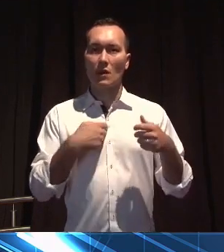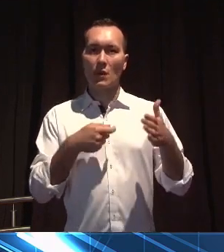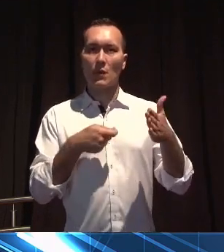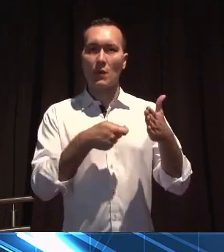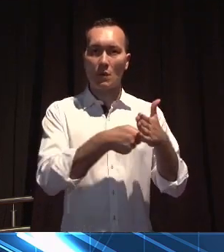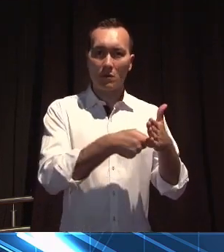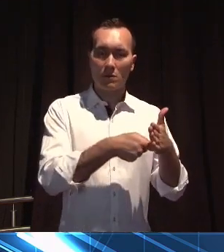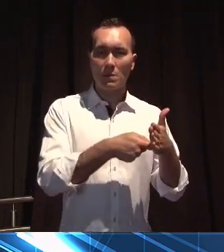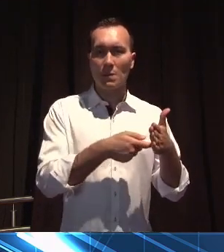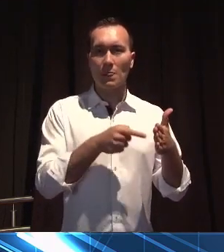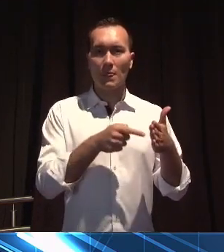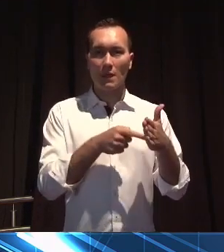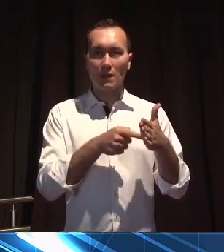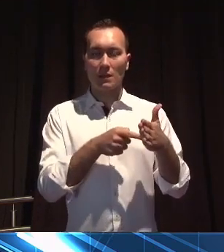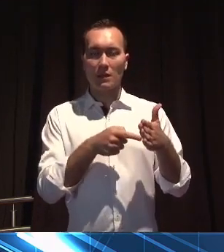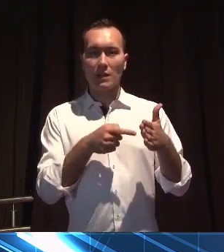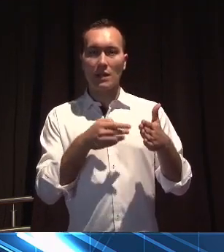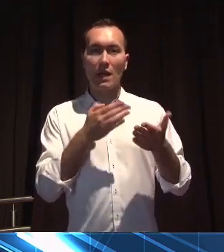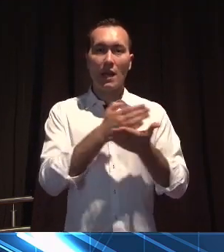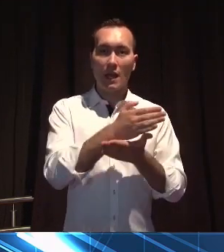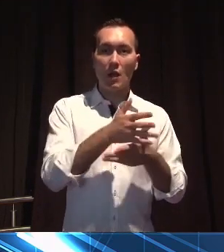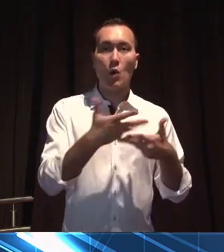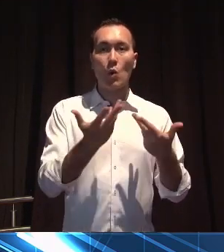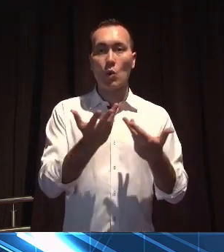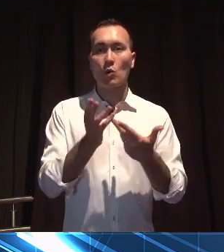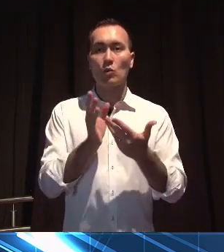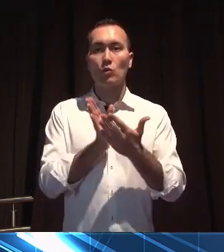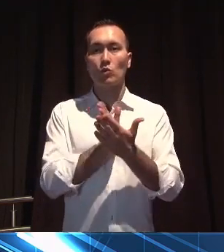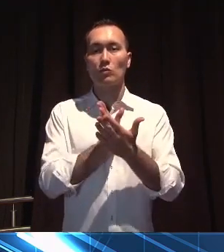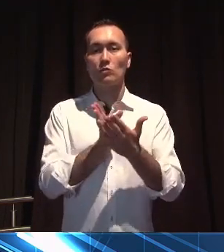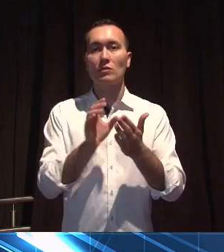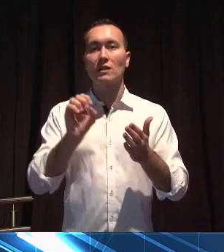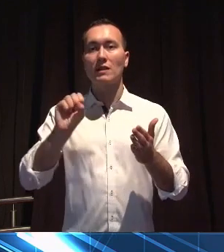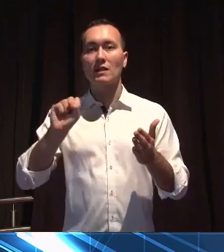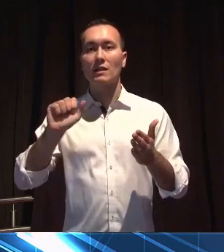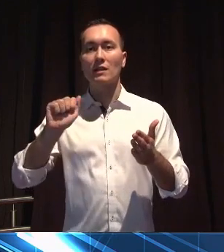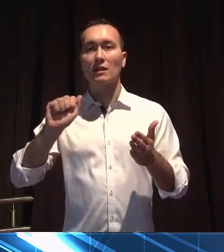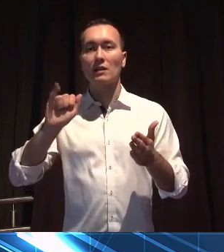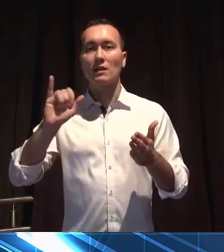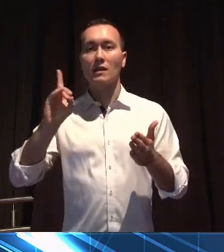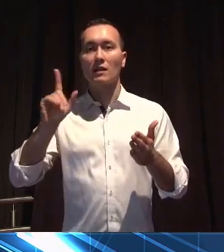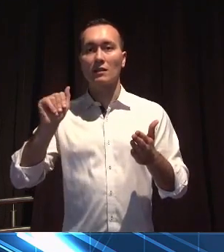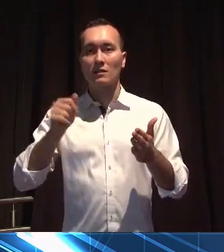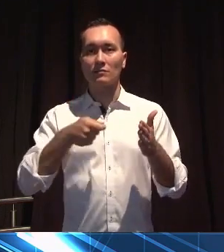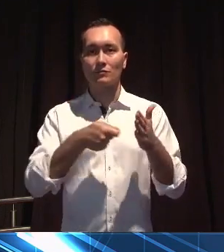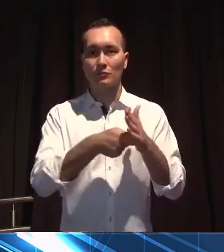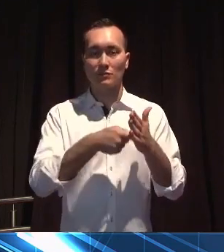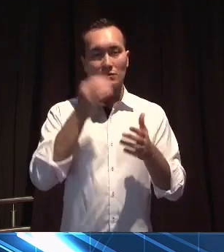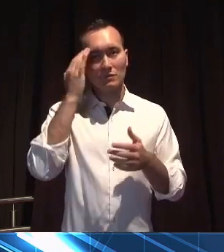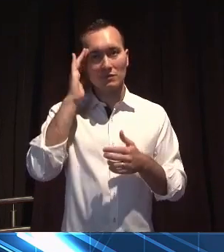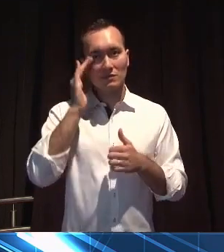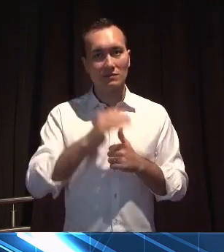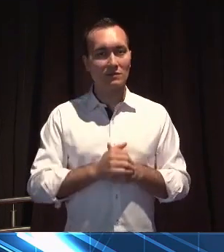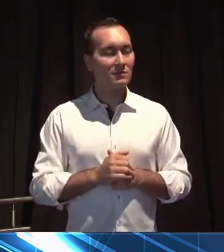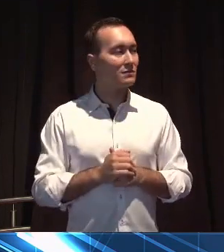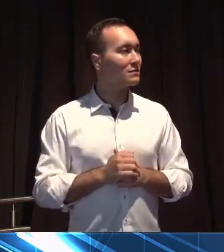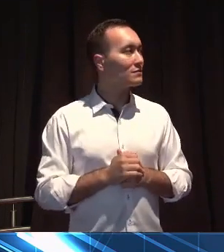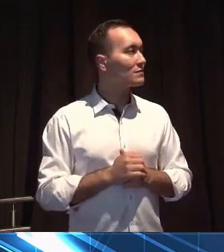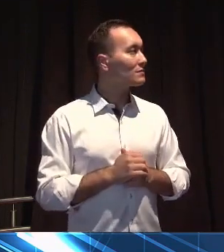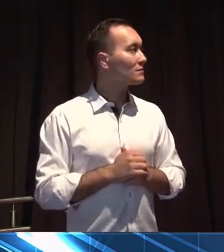o lance era um mês só e eu cheguei nisso e aqui é uma arquitetura multiódulos